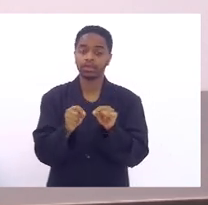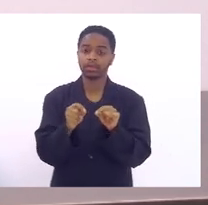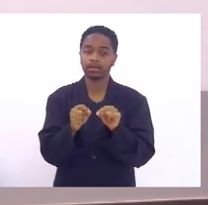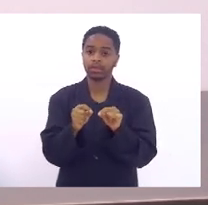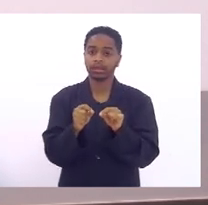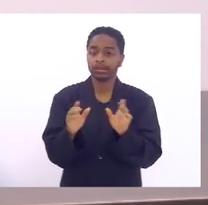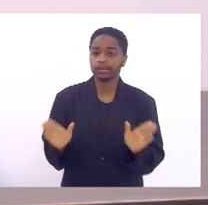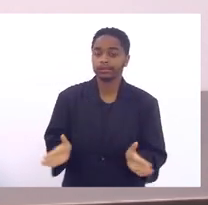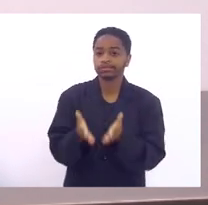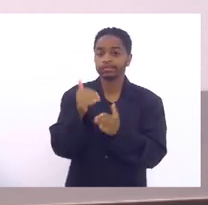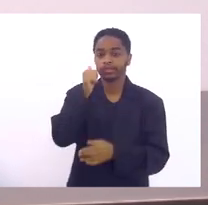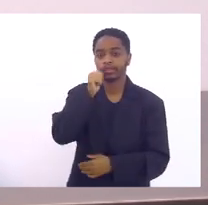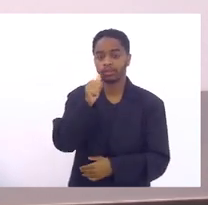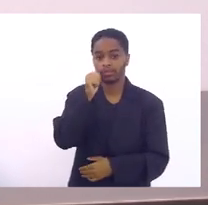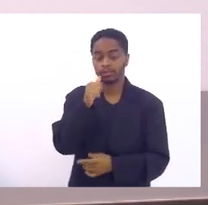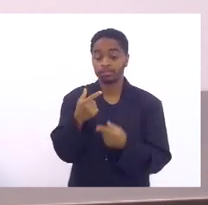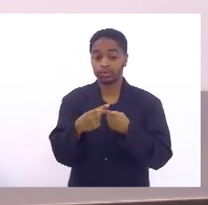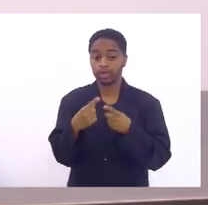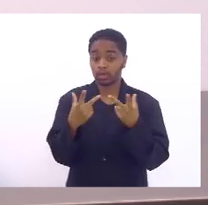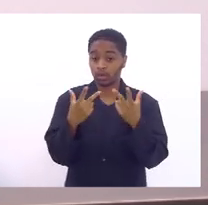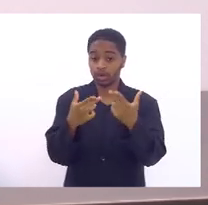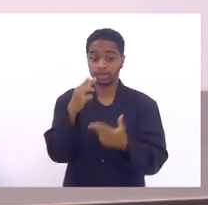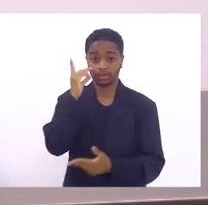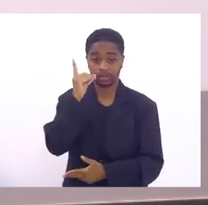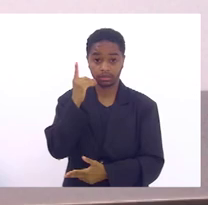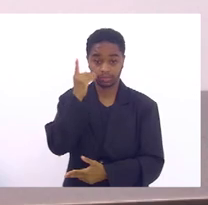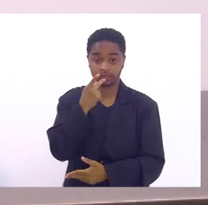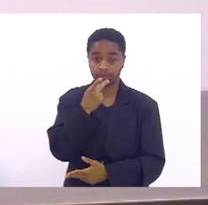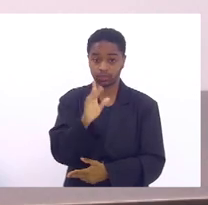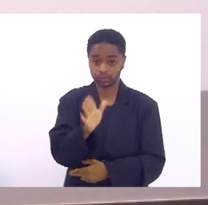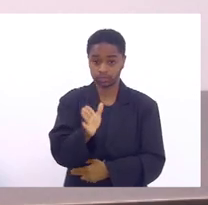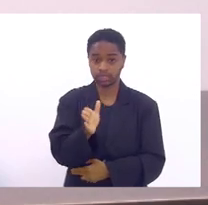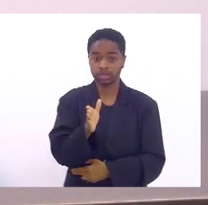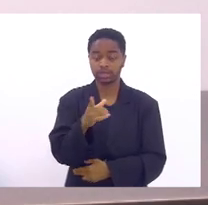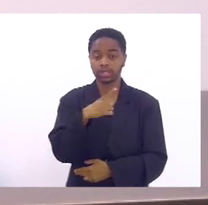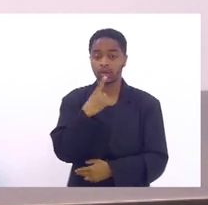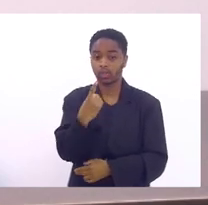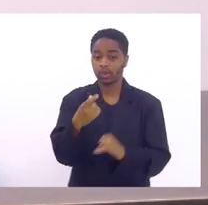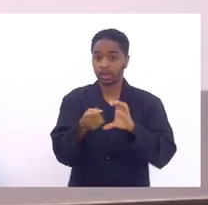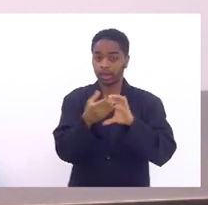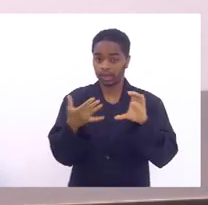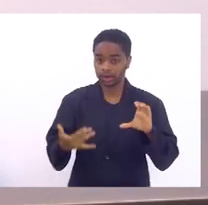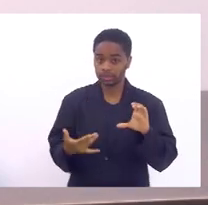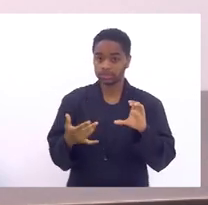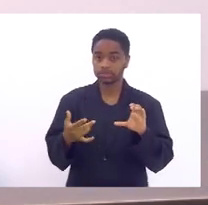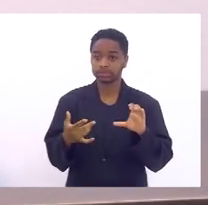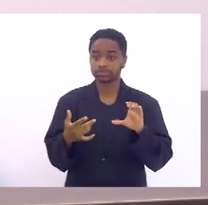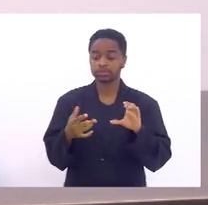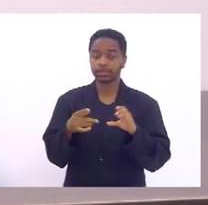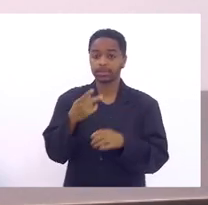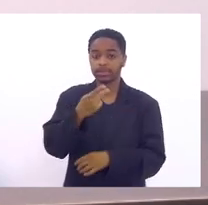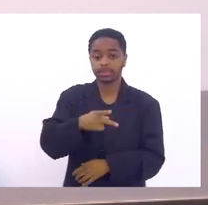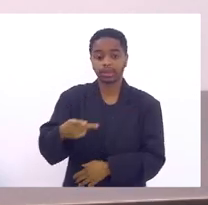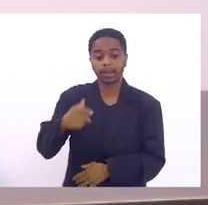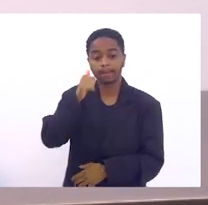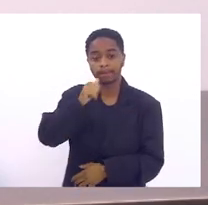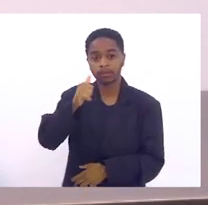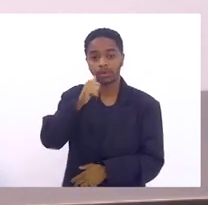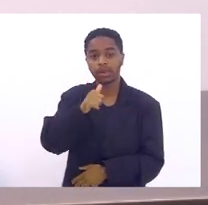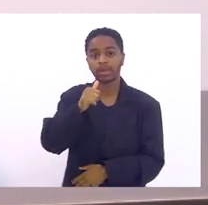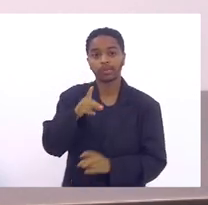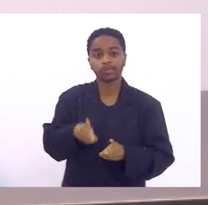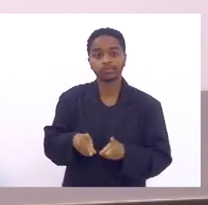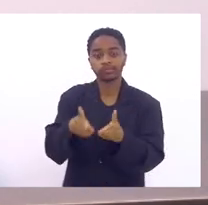da mulher porque como a deputada bem falou né uma uma das características da perpetuação da Mulher em situação de violência vem justamente